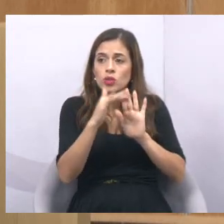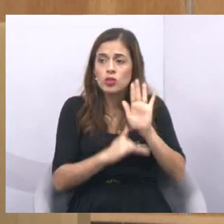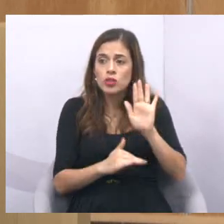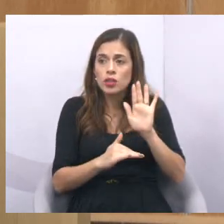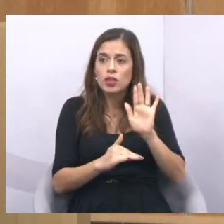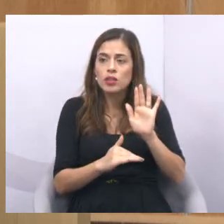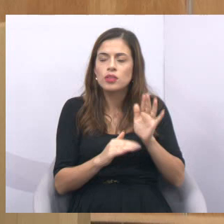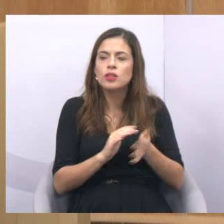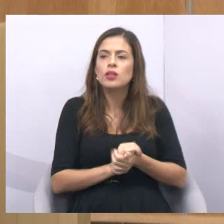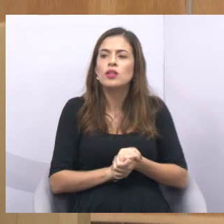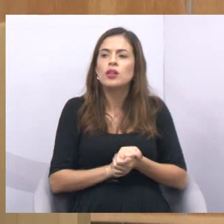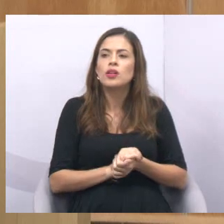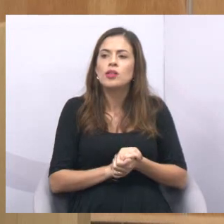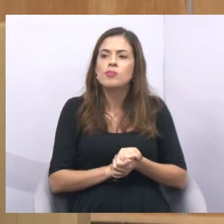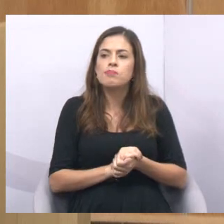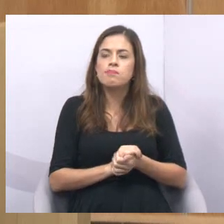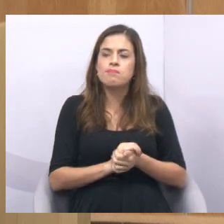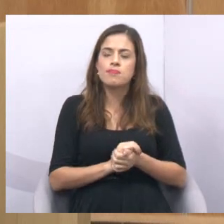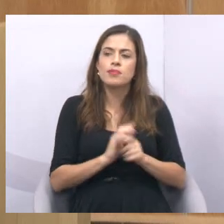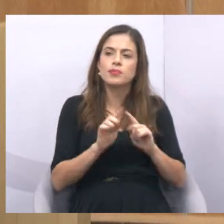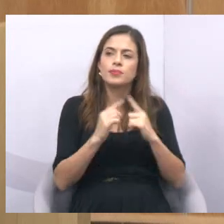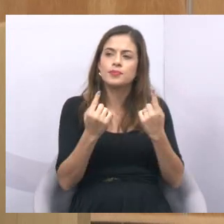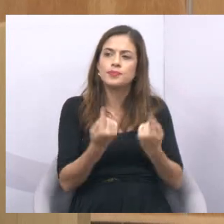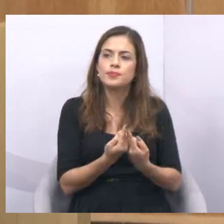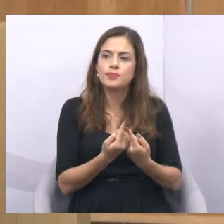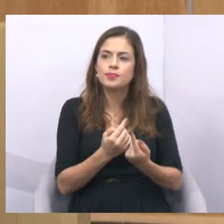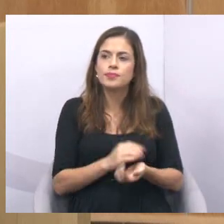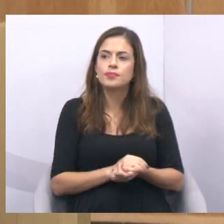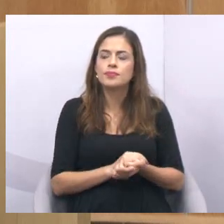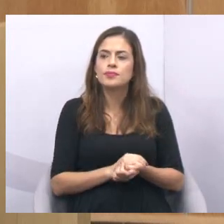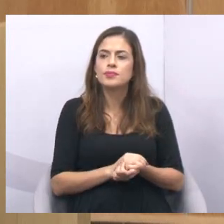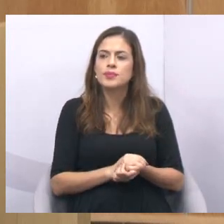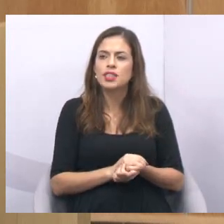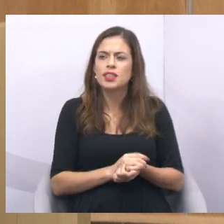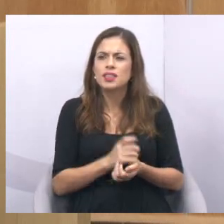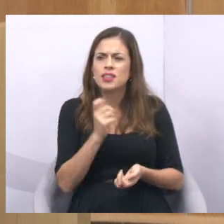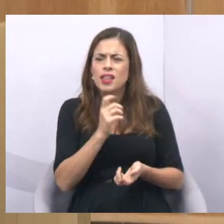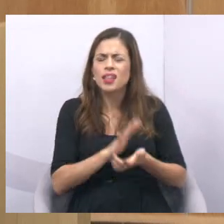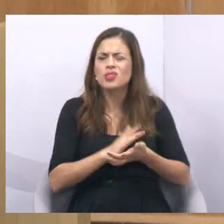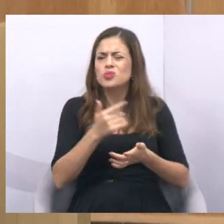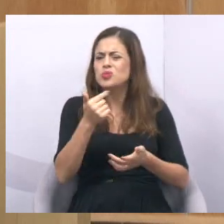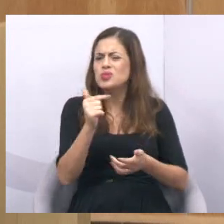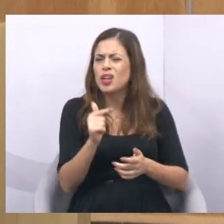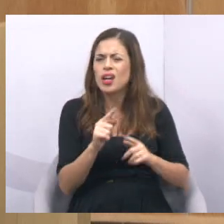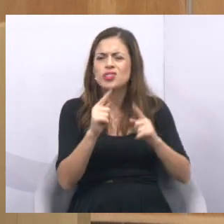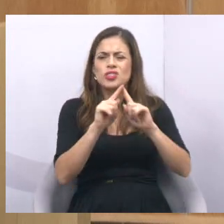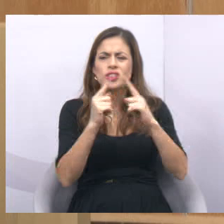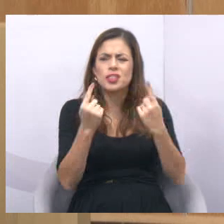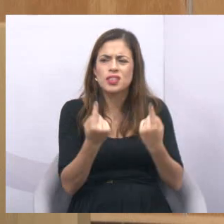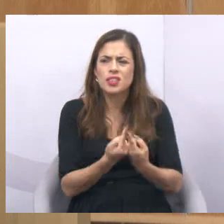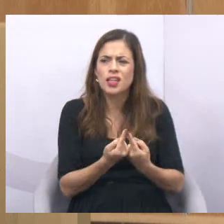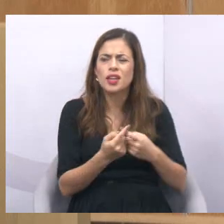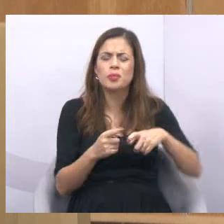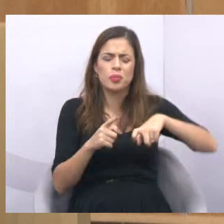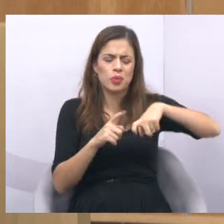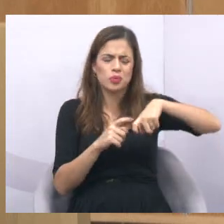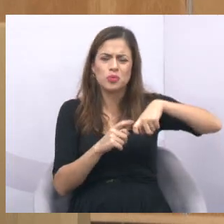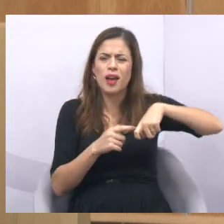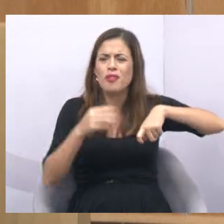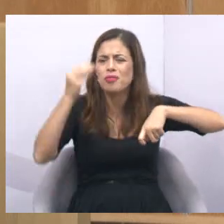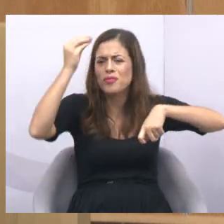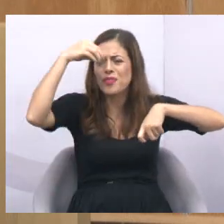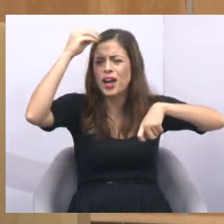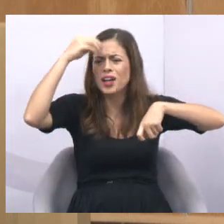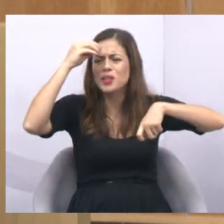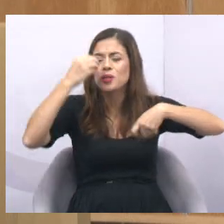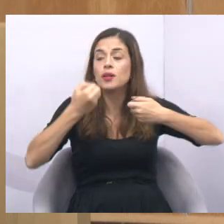dessa história que o Edivar contou. E eu não tinha time nenhum, meu joelho estava fraco, eu queria treinar, aqui não